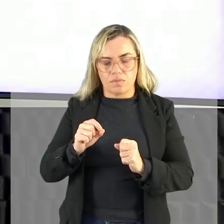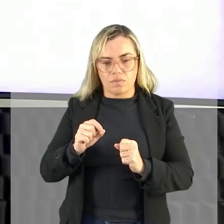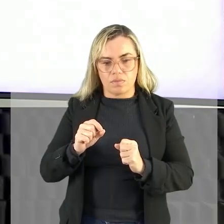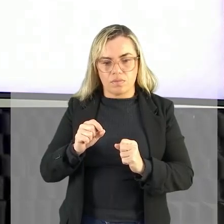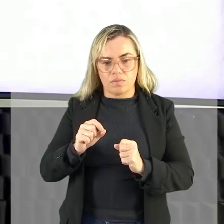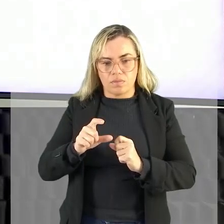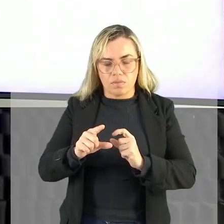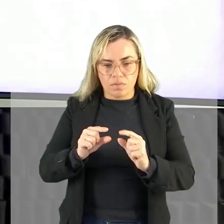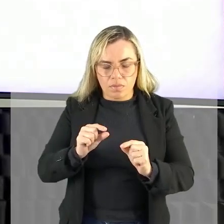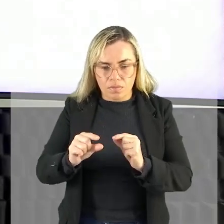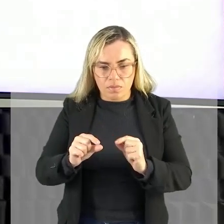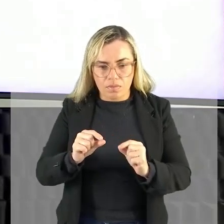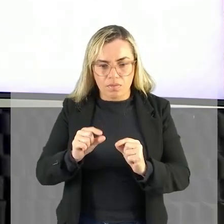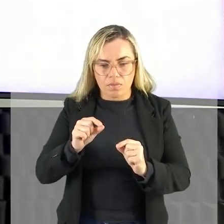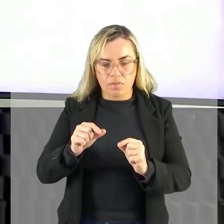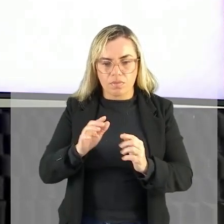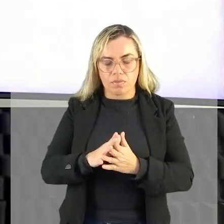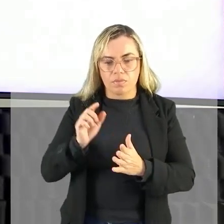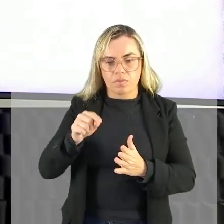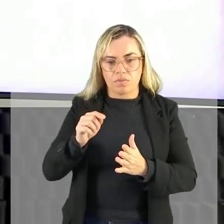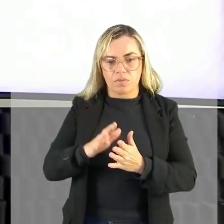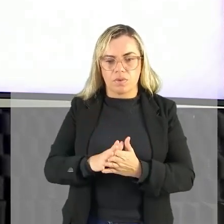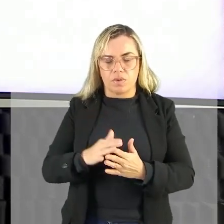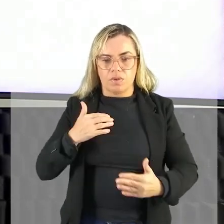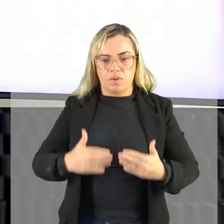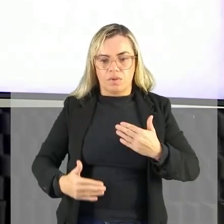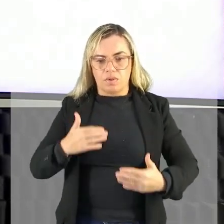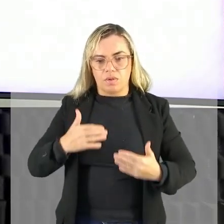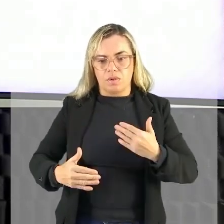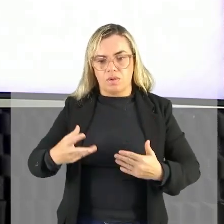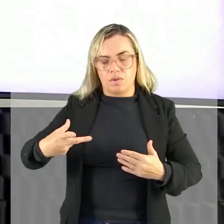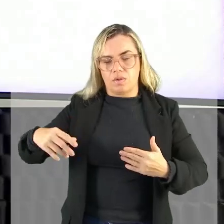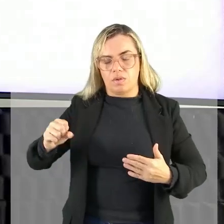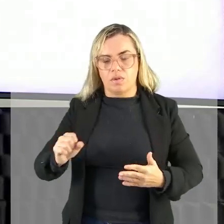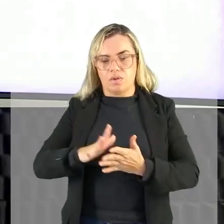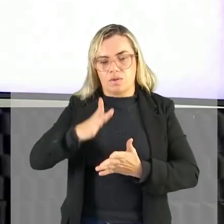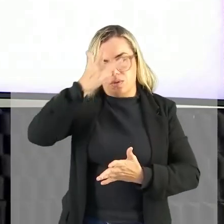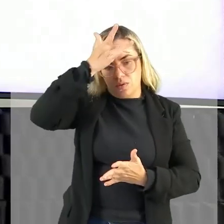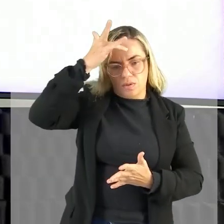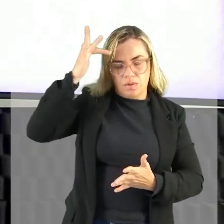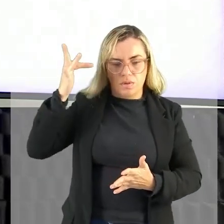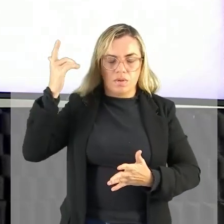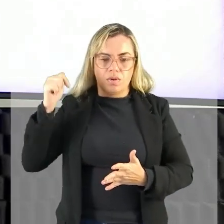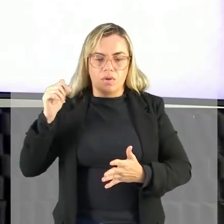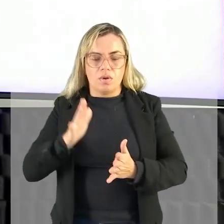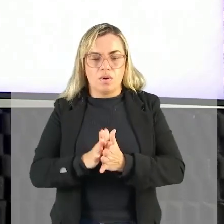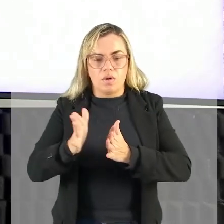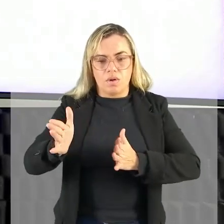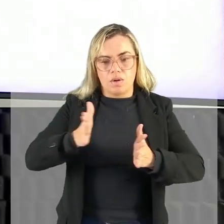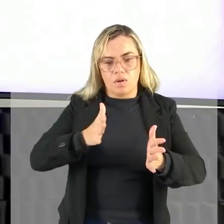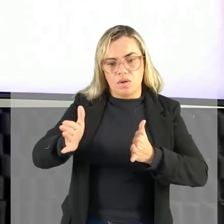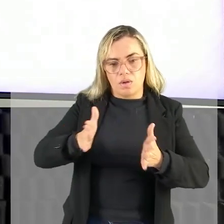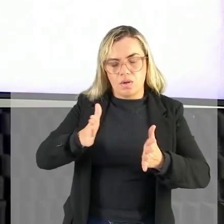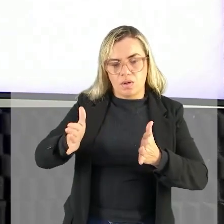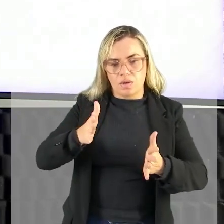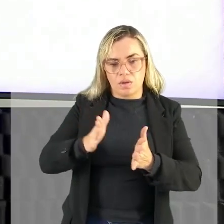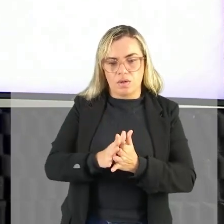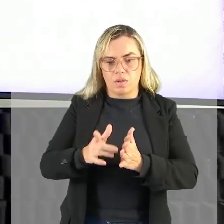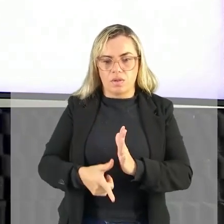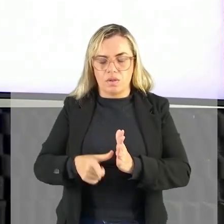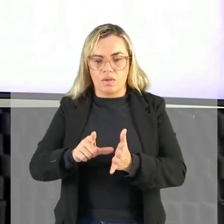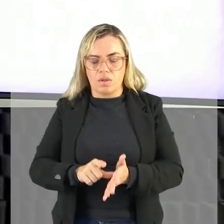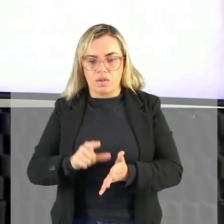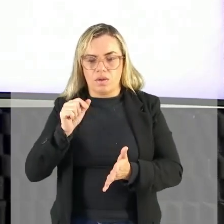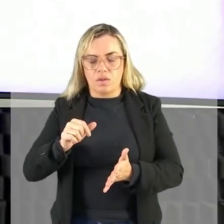coletadas amostras de secreção do indivíduo. Uma etapa que atende à reação de PCR precisa